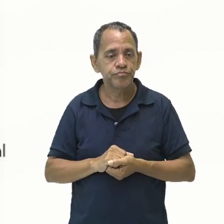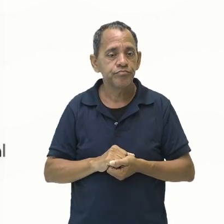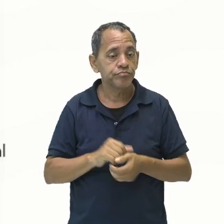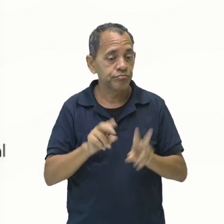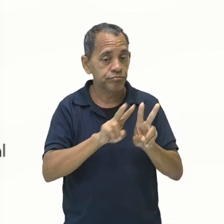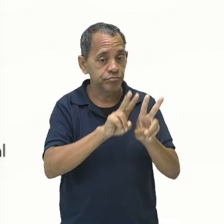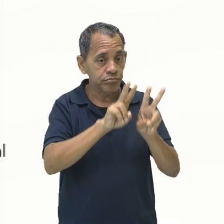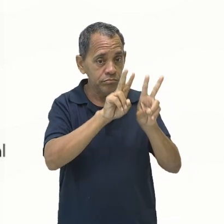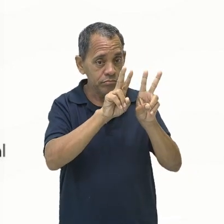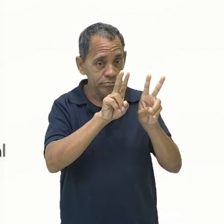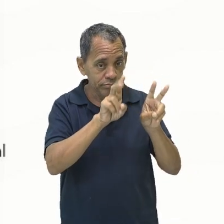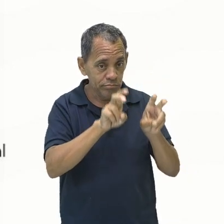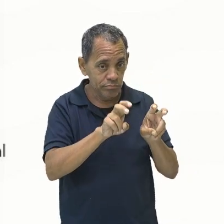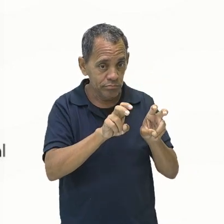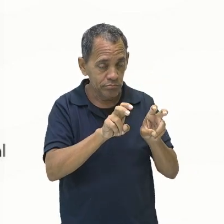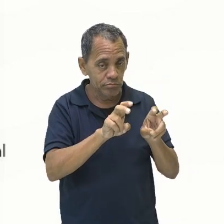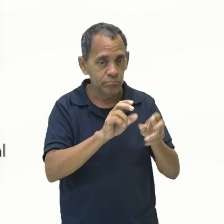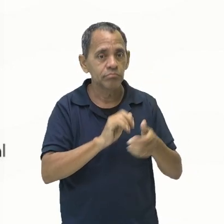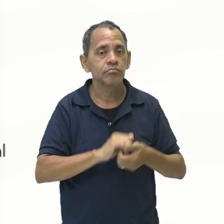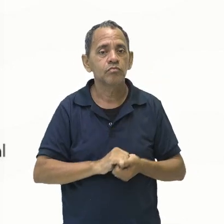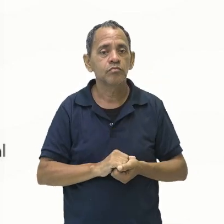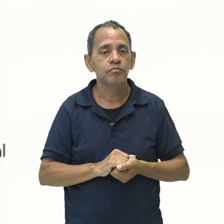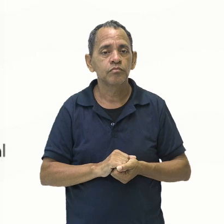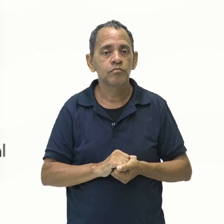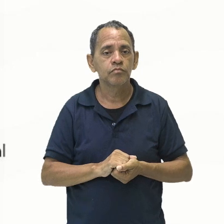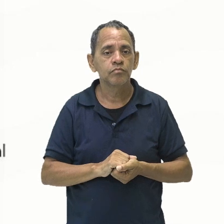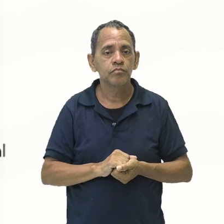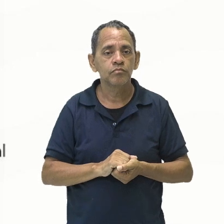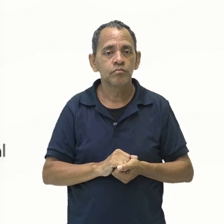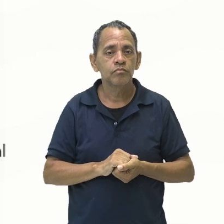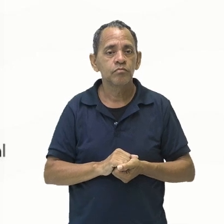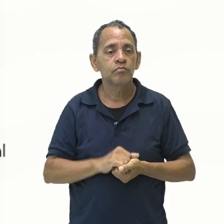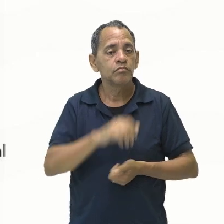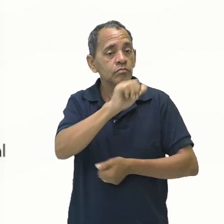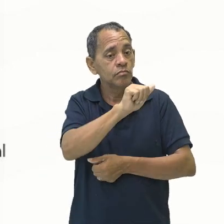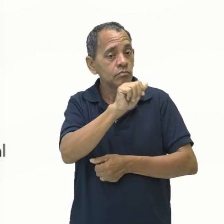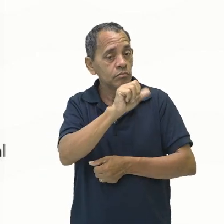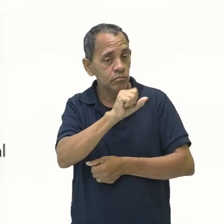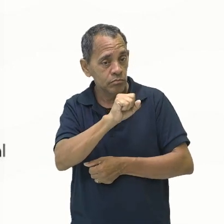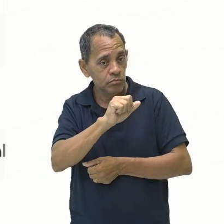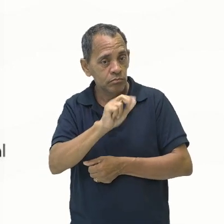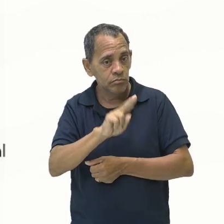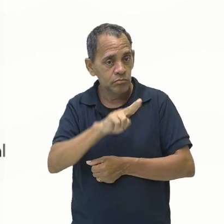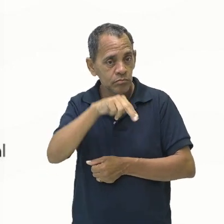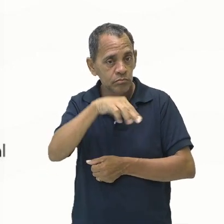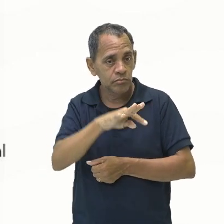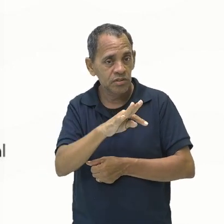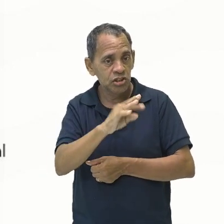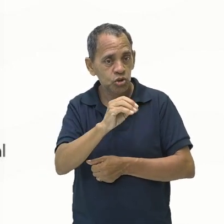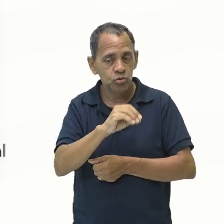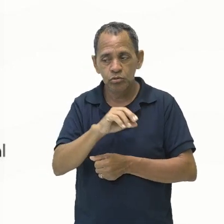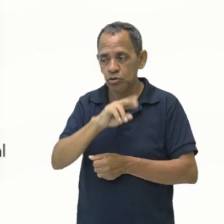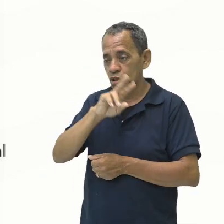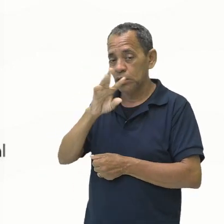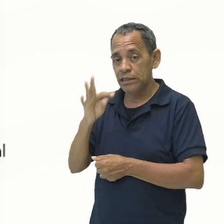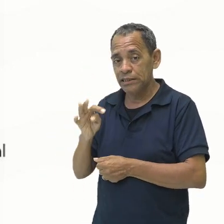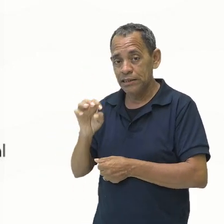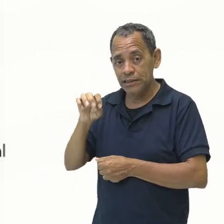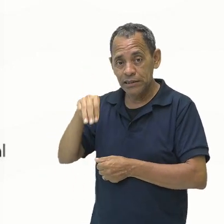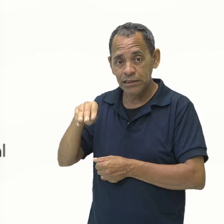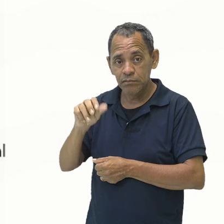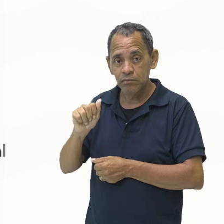assunto e o posicionamento do texto. E nós vamos chamar de tema o assunto a